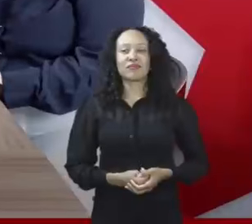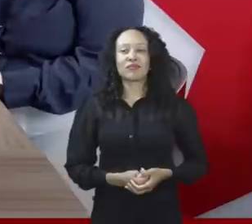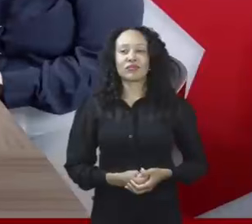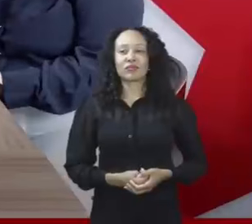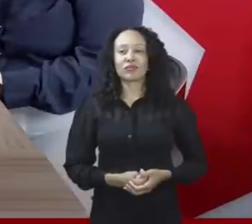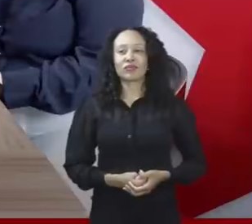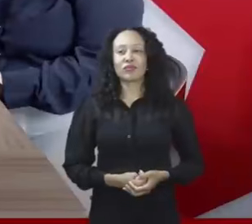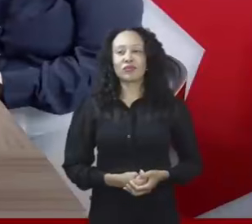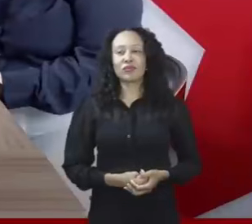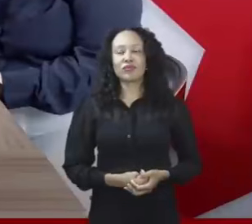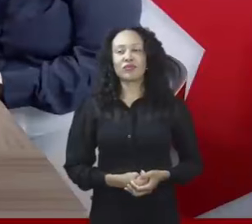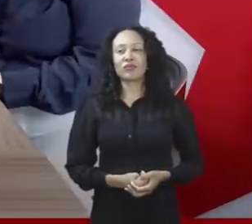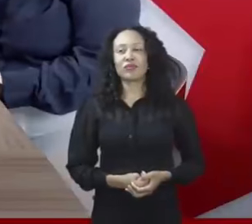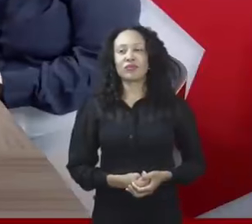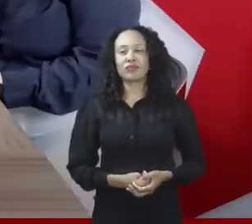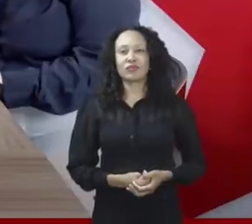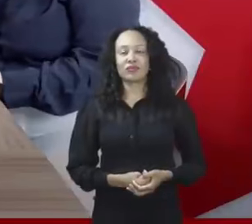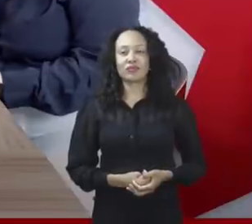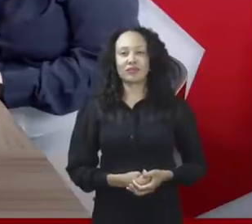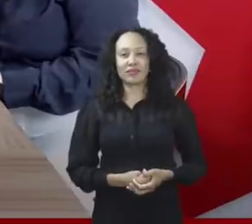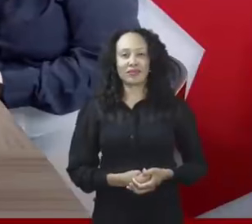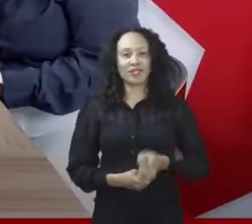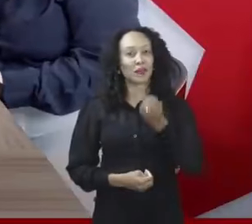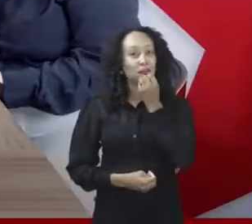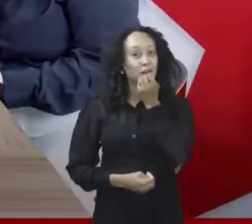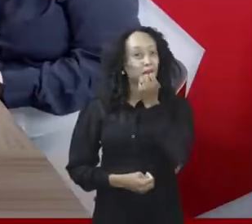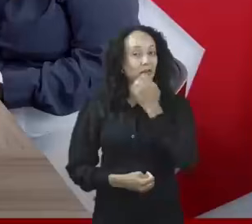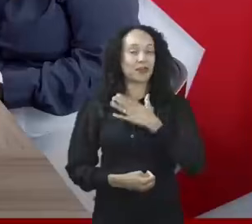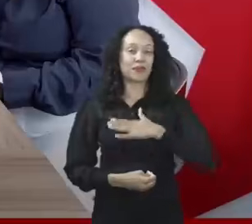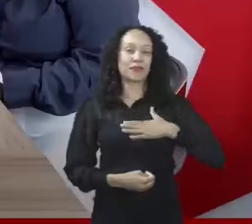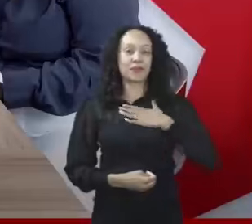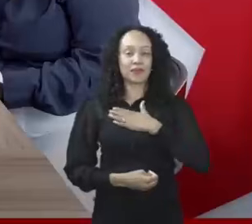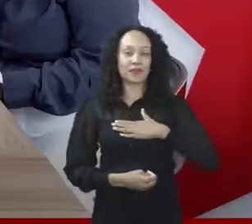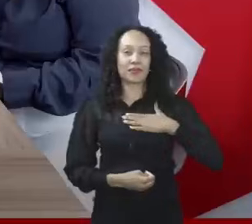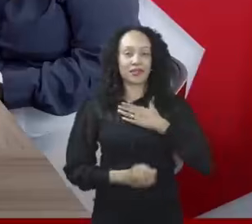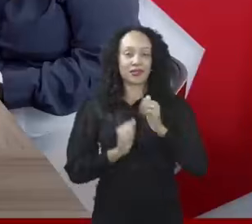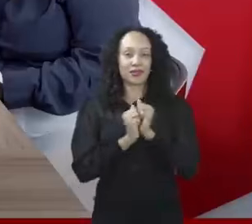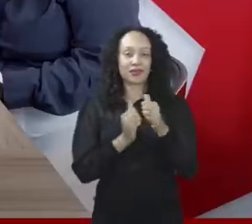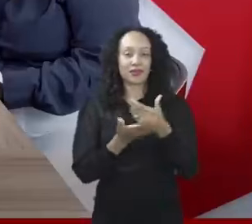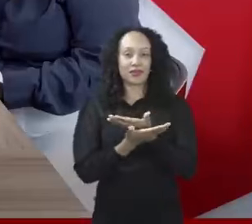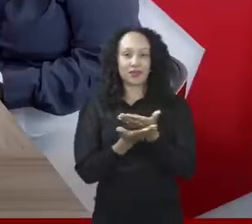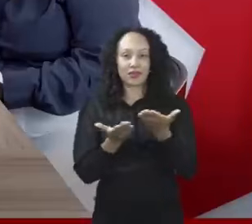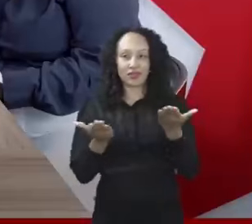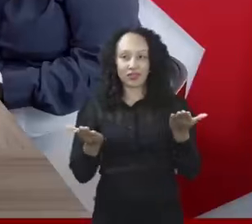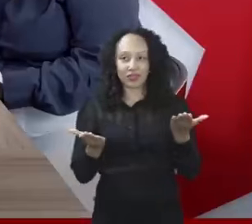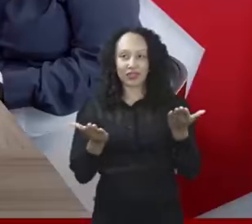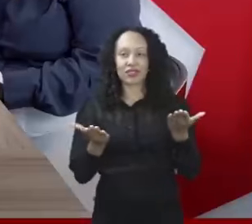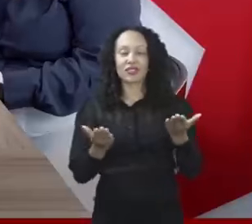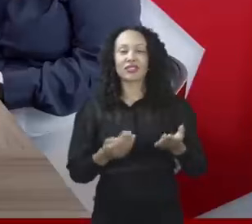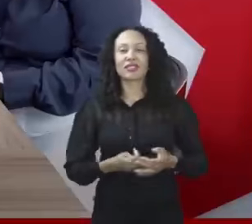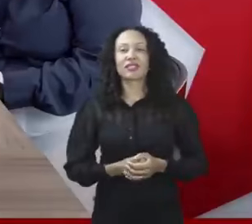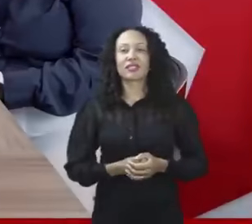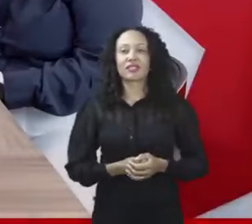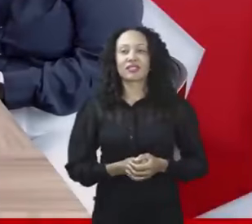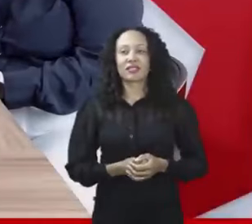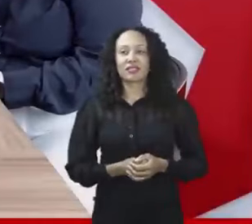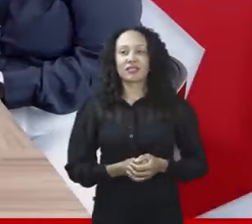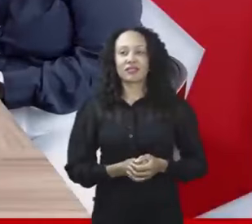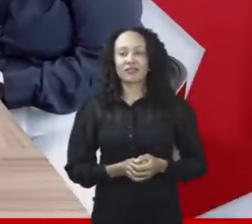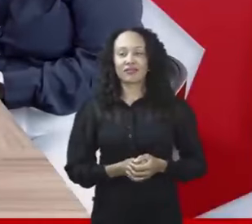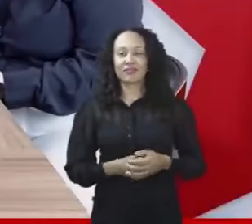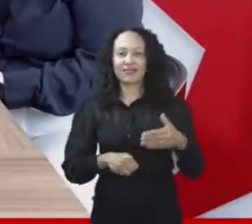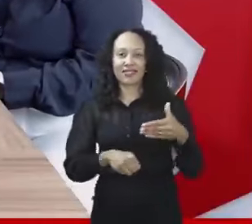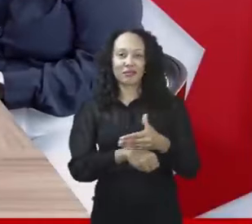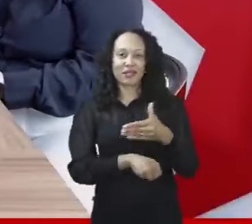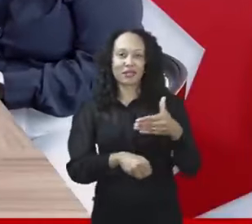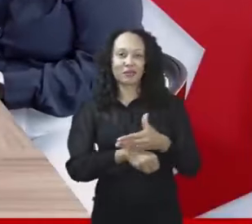Oi, meninas, que bom, um prazer enorme estar aqui com vocês, né? É o sonho de todo petista, cutista, participar